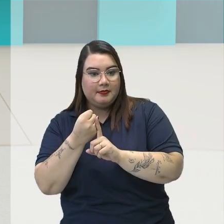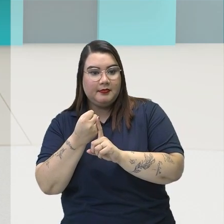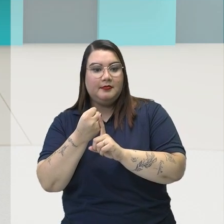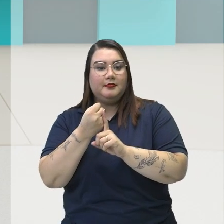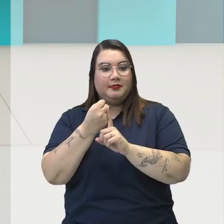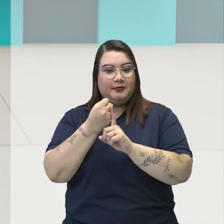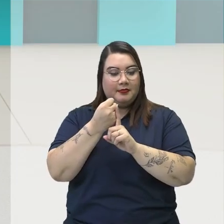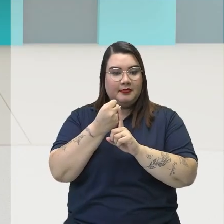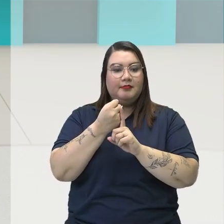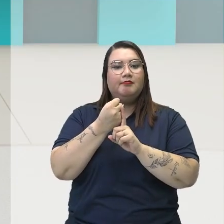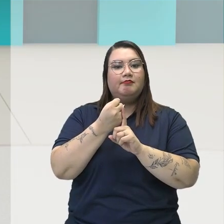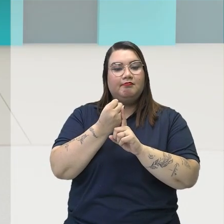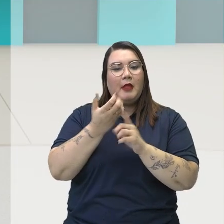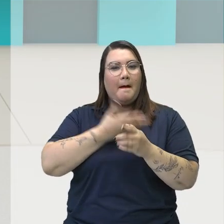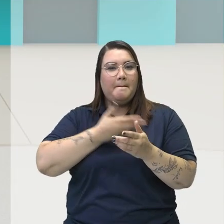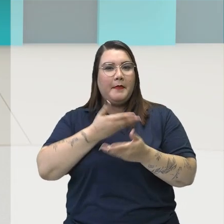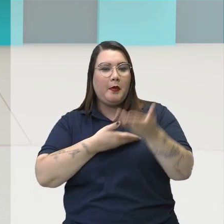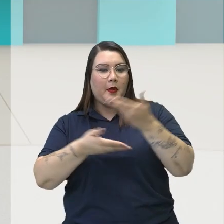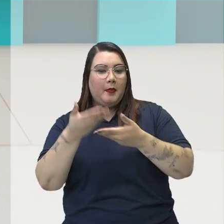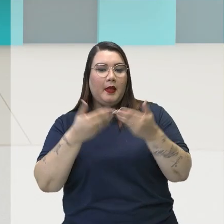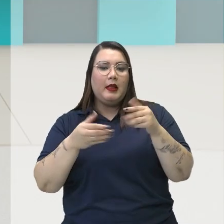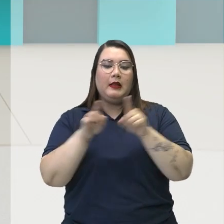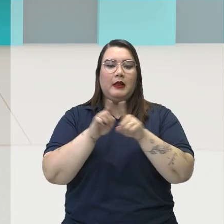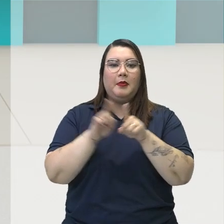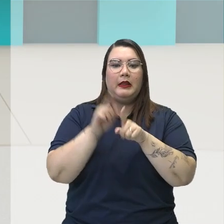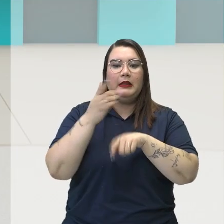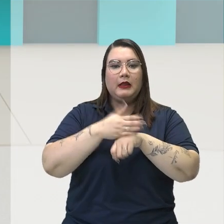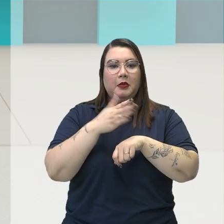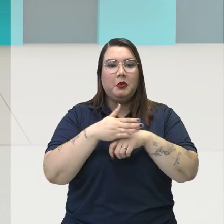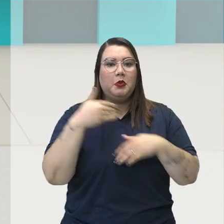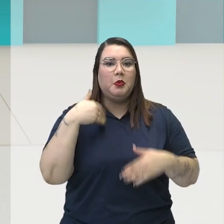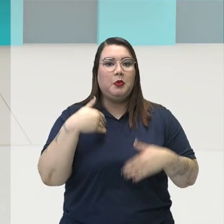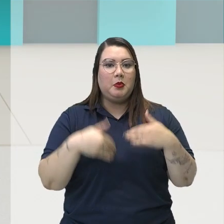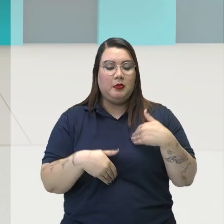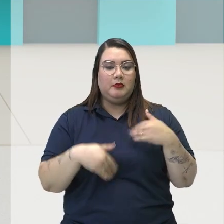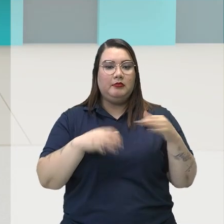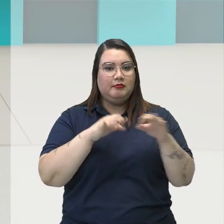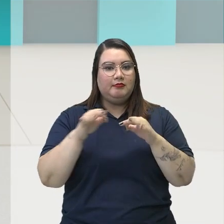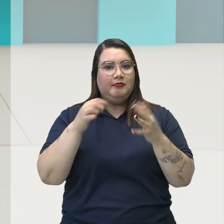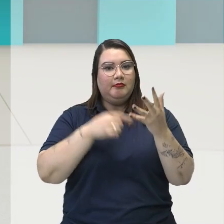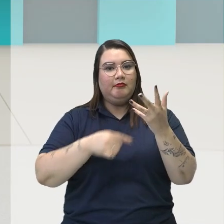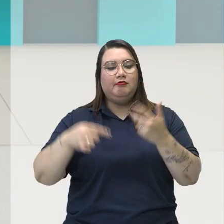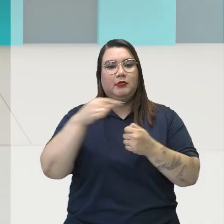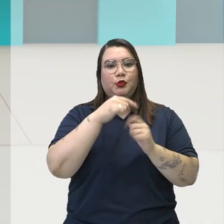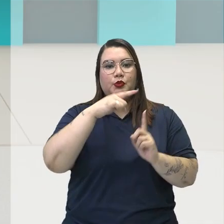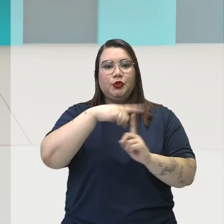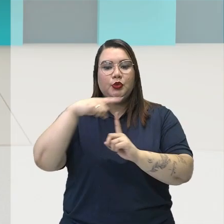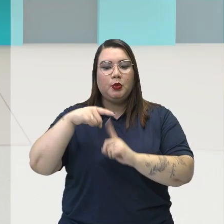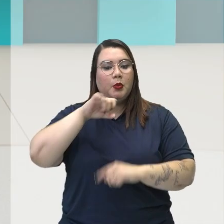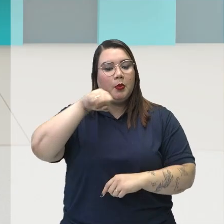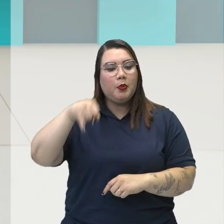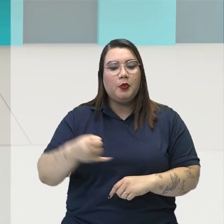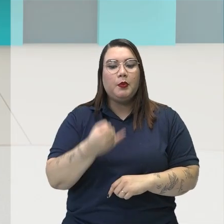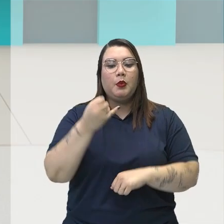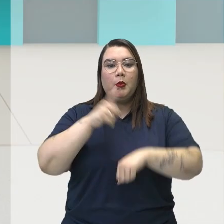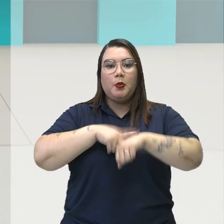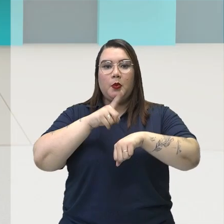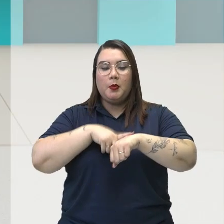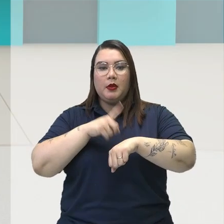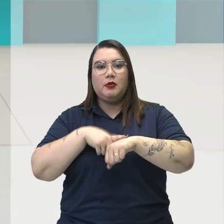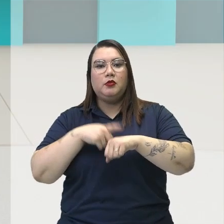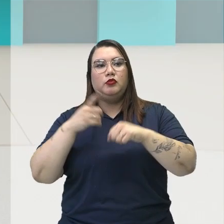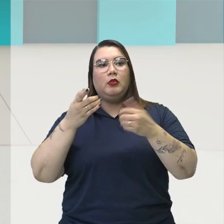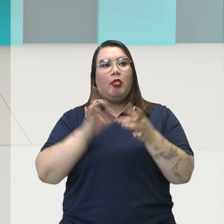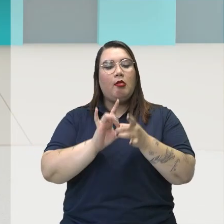sociais, sair com os amigos e físicos, tá? Então, essas são todas as formas que a gente tem aí de aproveitar o nosso momento de